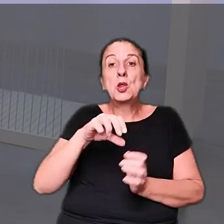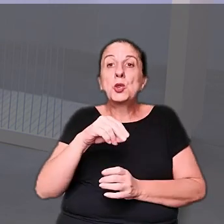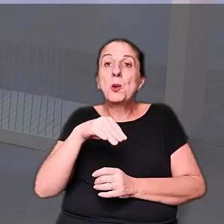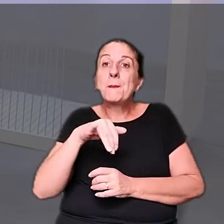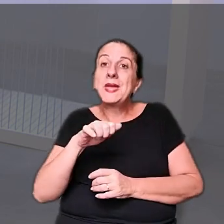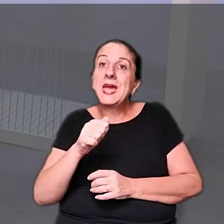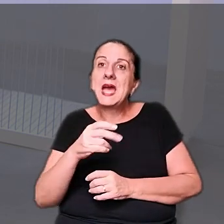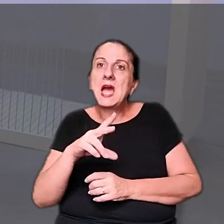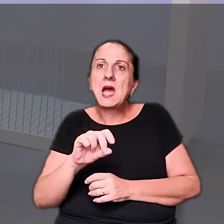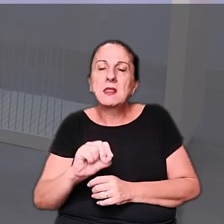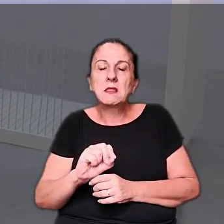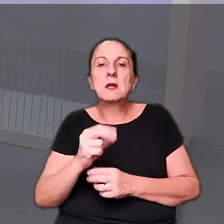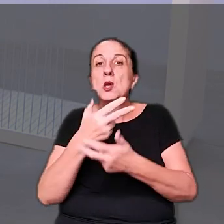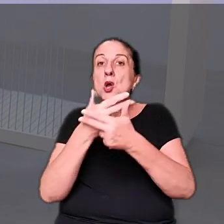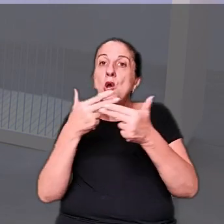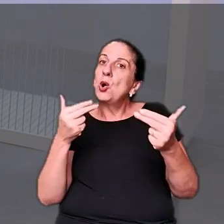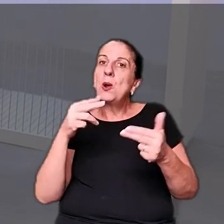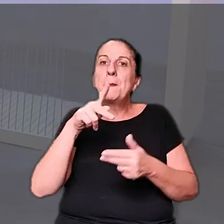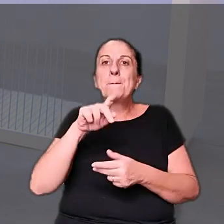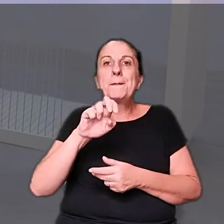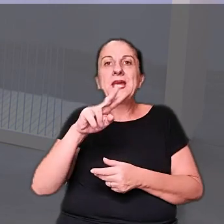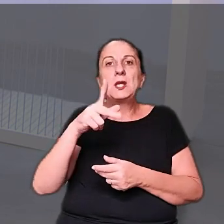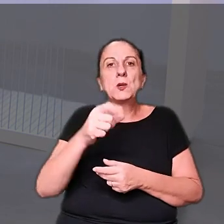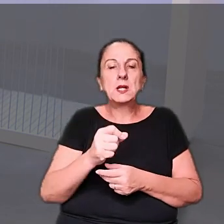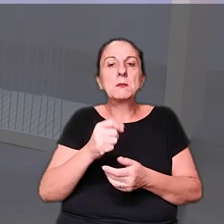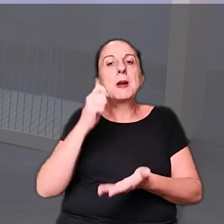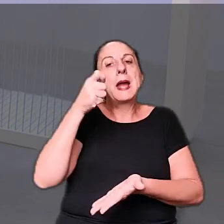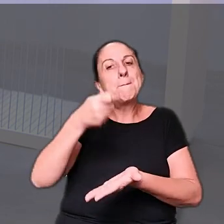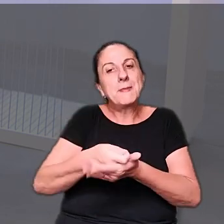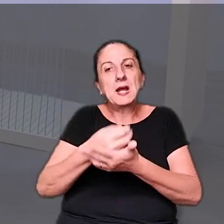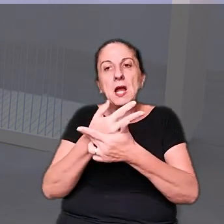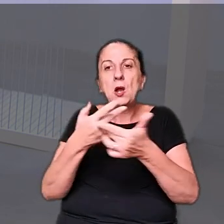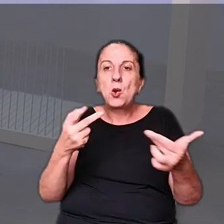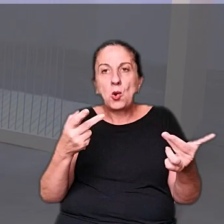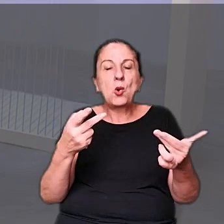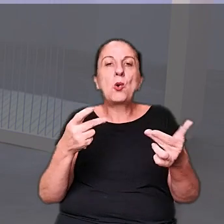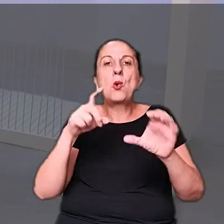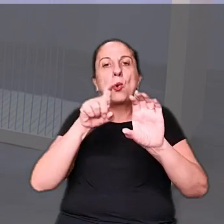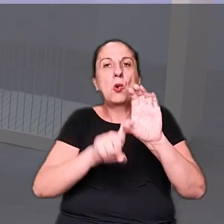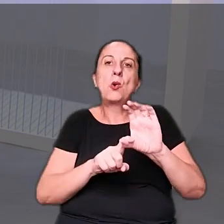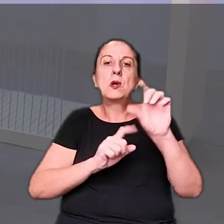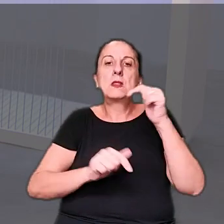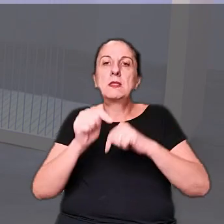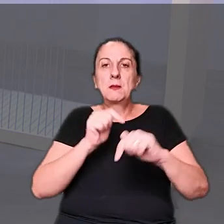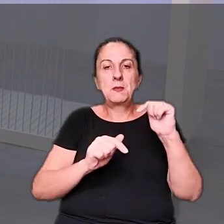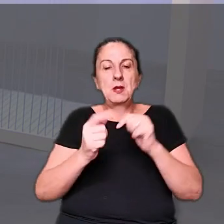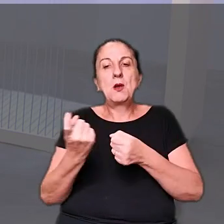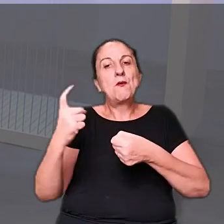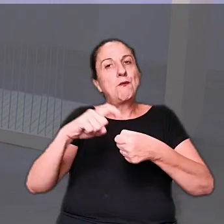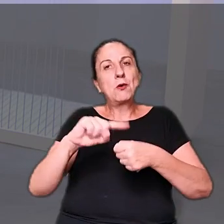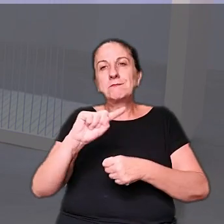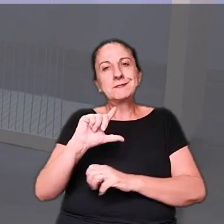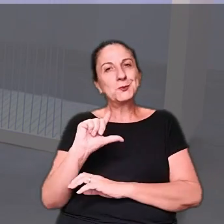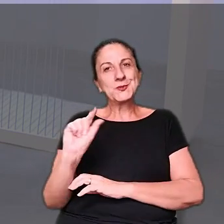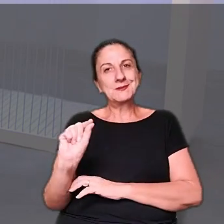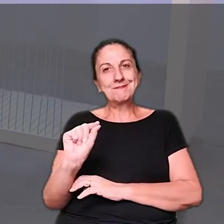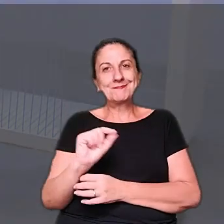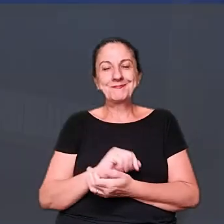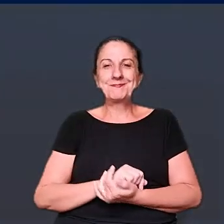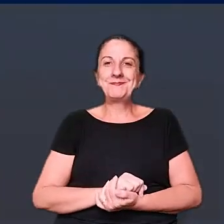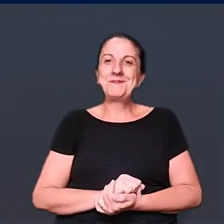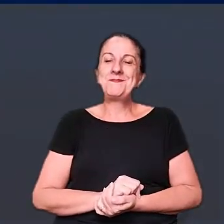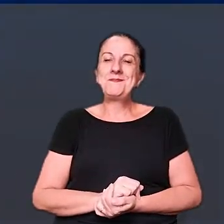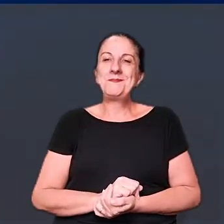ser nomeada como depositária de bens penhorados para pagamento de dívida trabalhista. A gente volta em instantes. Não saia daí.